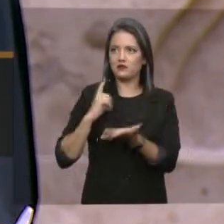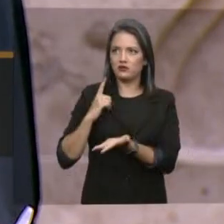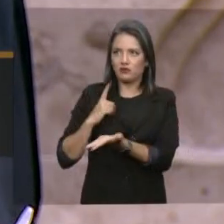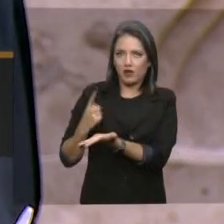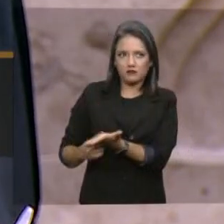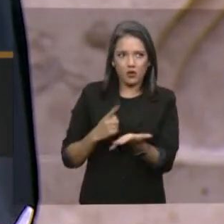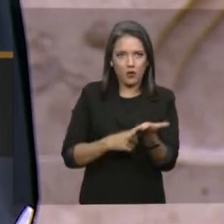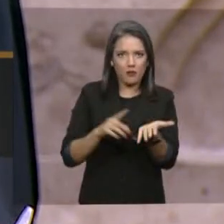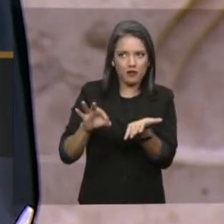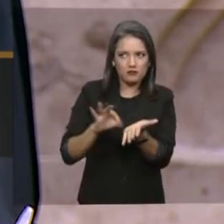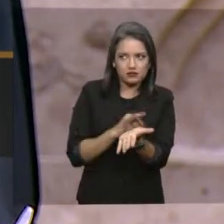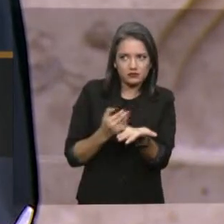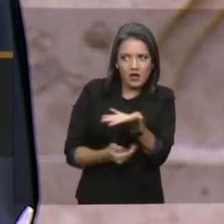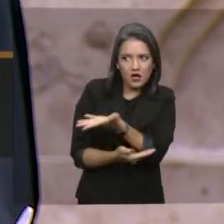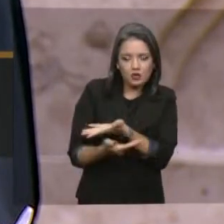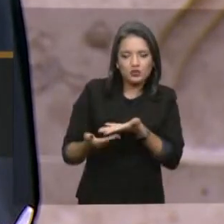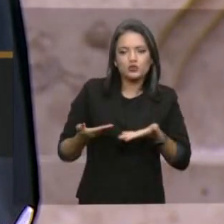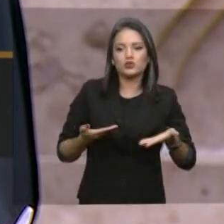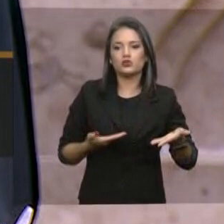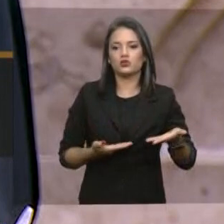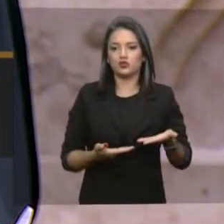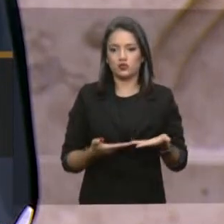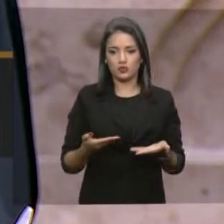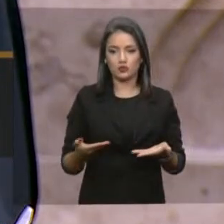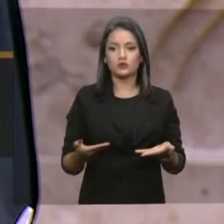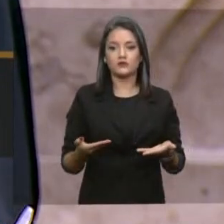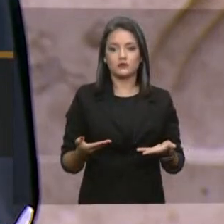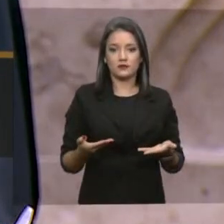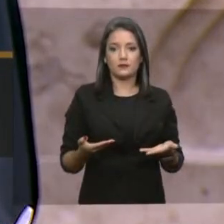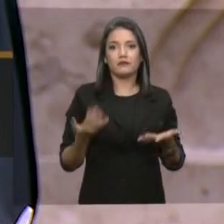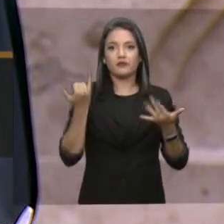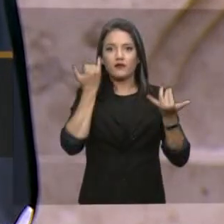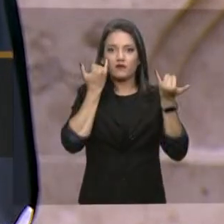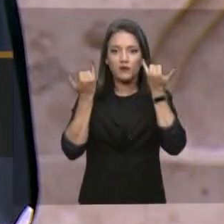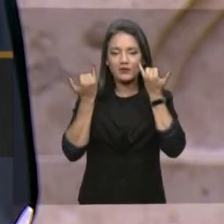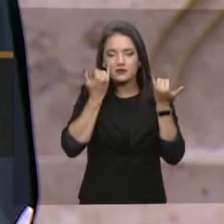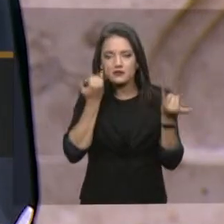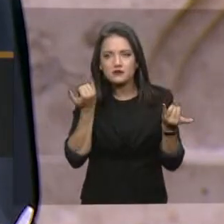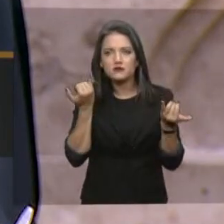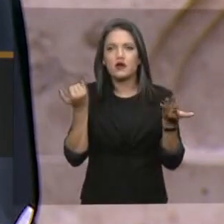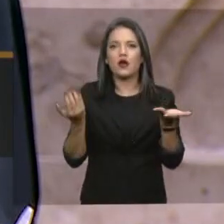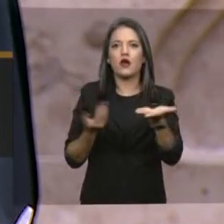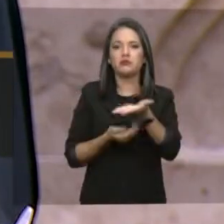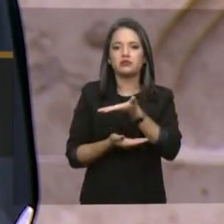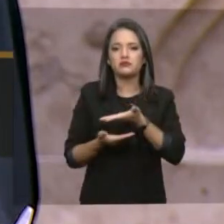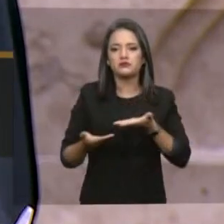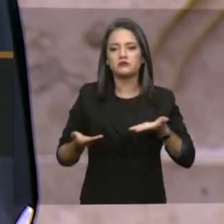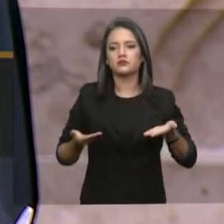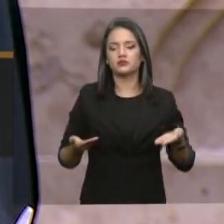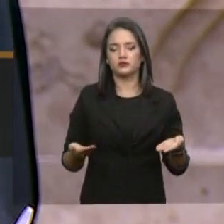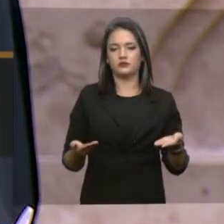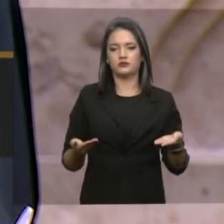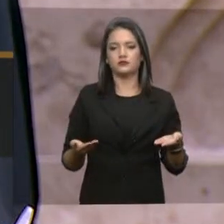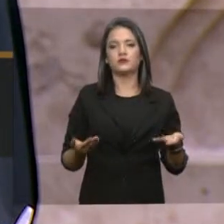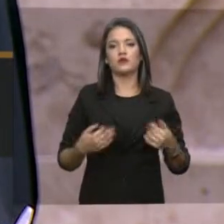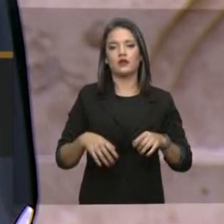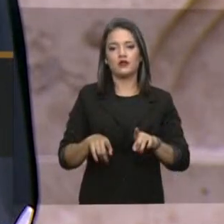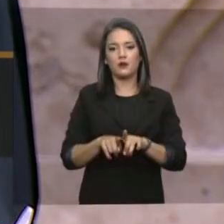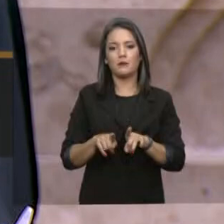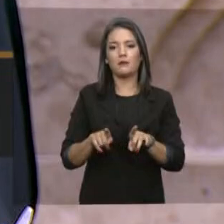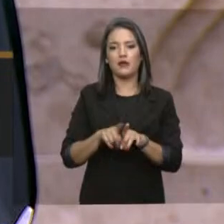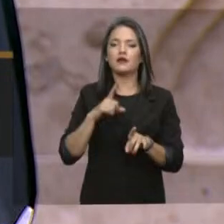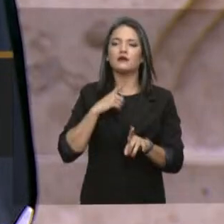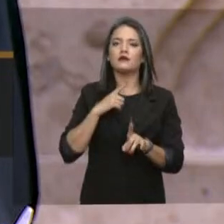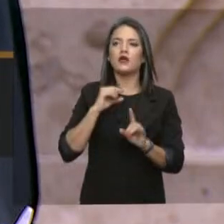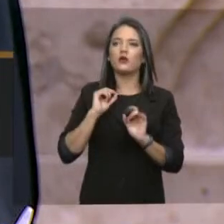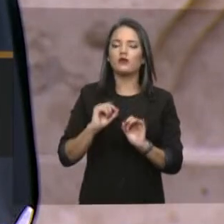acordos de cooperação e troca de informações e, no particular, de uma extradição